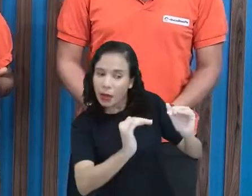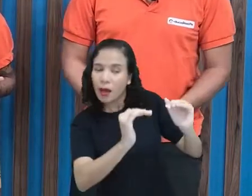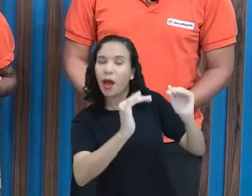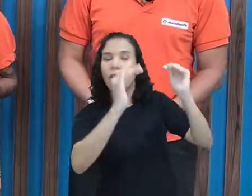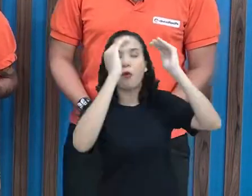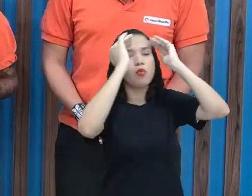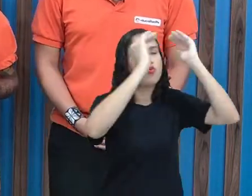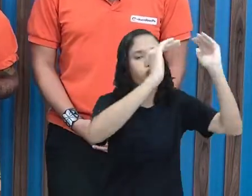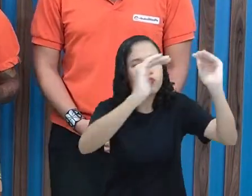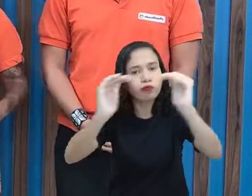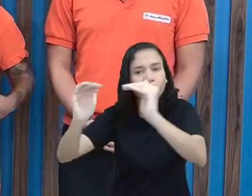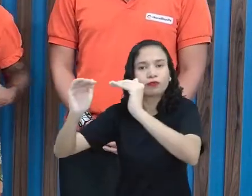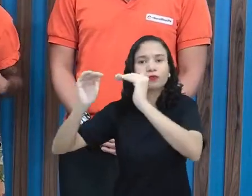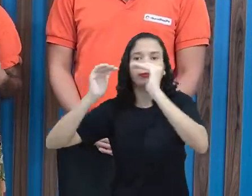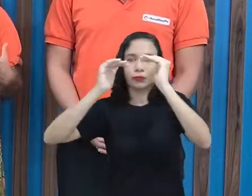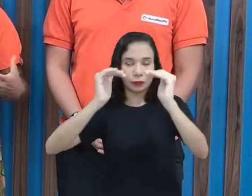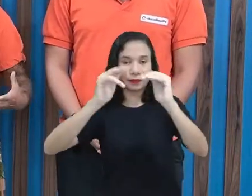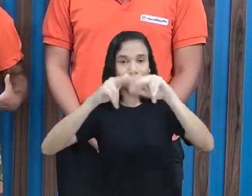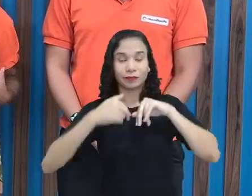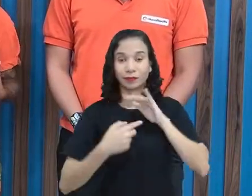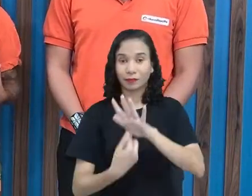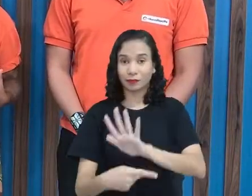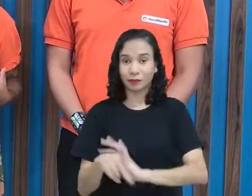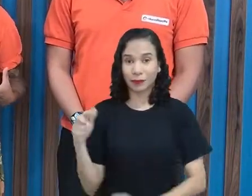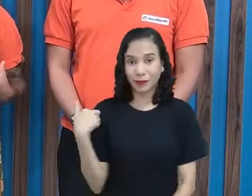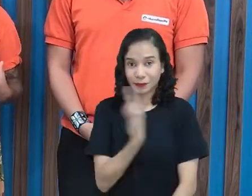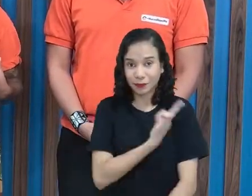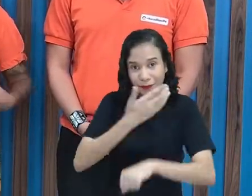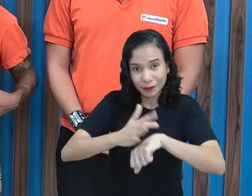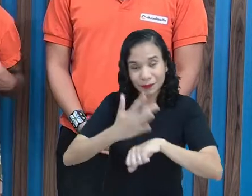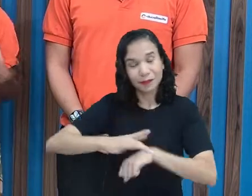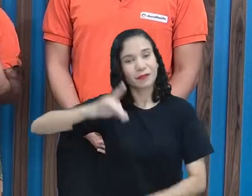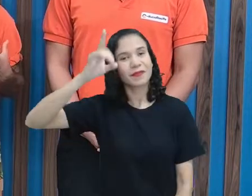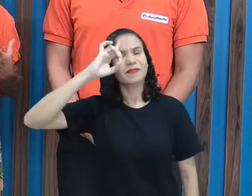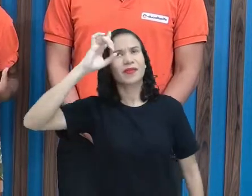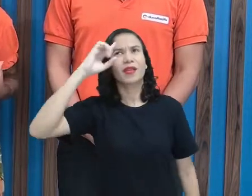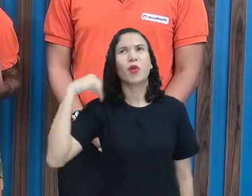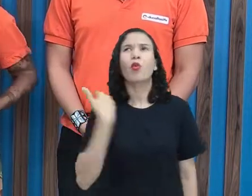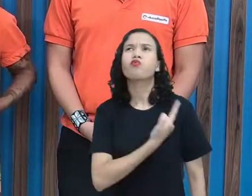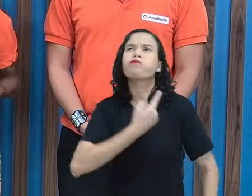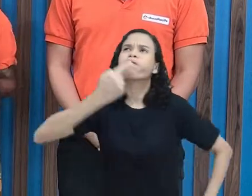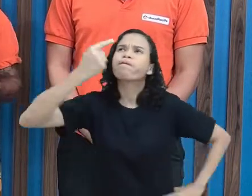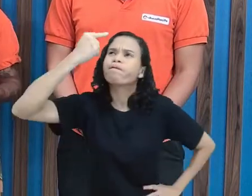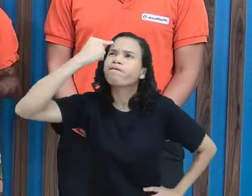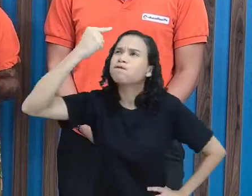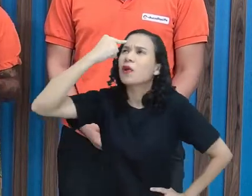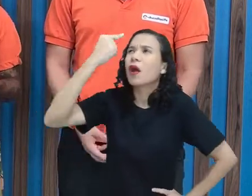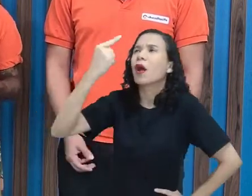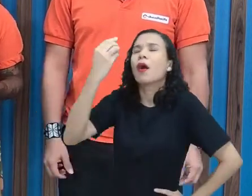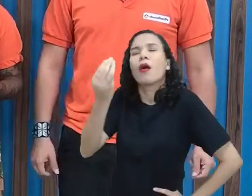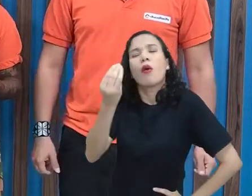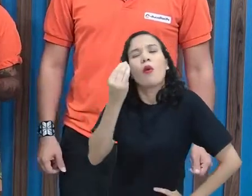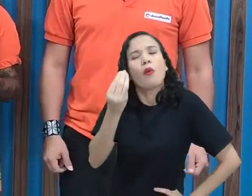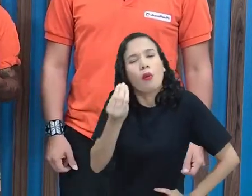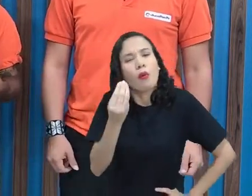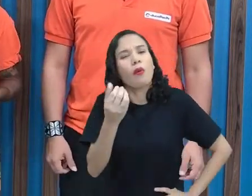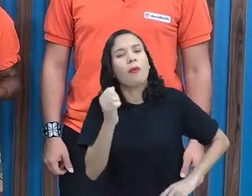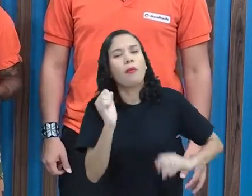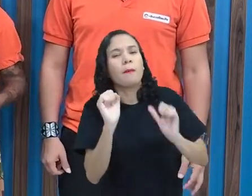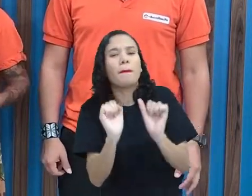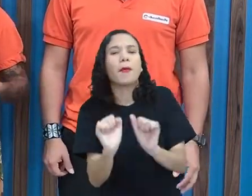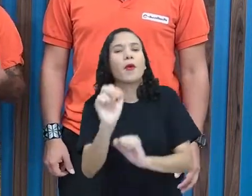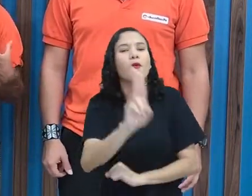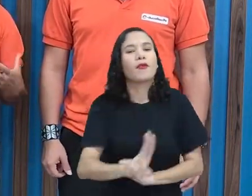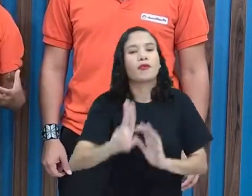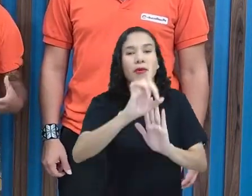esses princípios. E aí, trazendo para o nosso dia a dia, nono ano, vamos pensar como é que a gente pode fazer uso